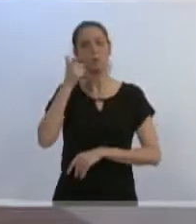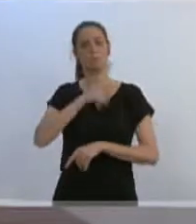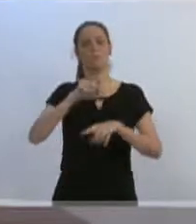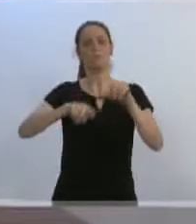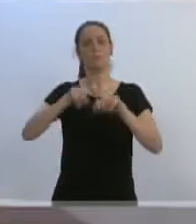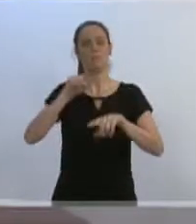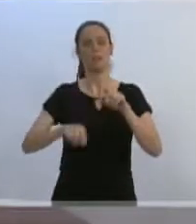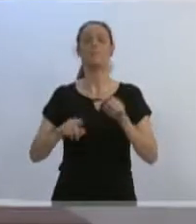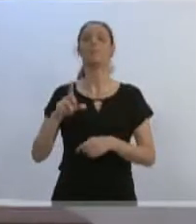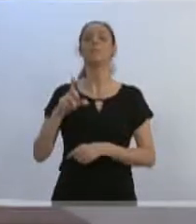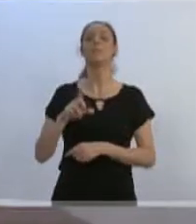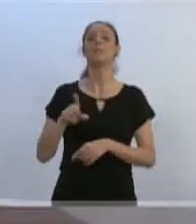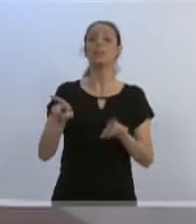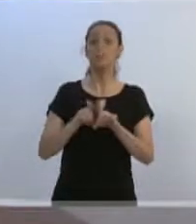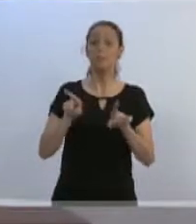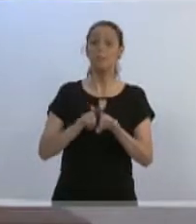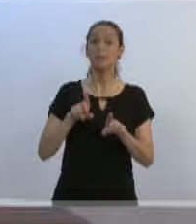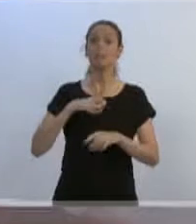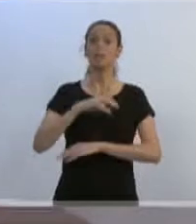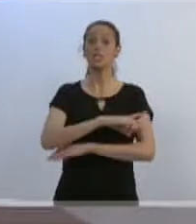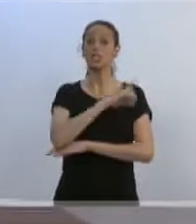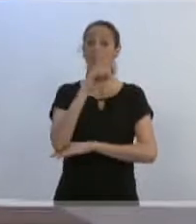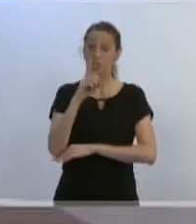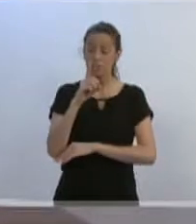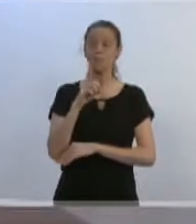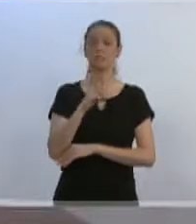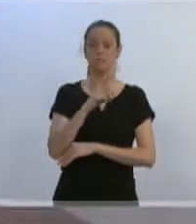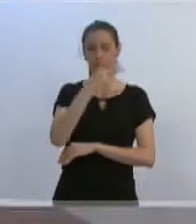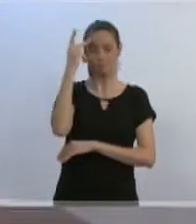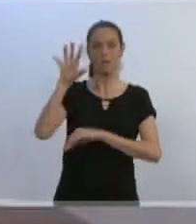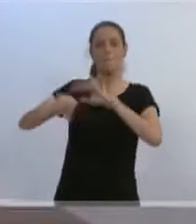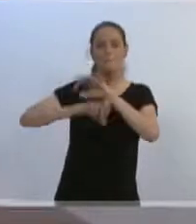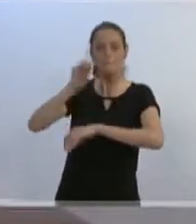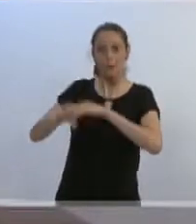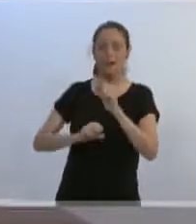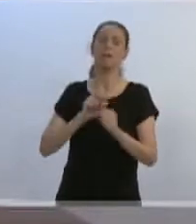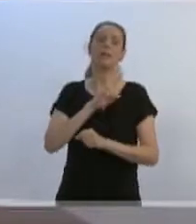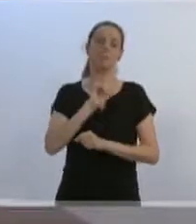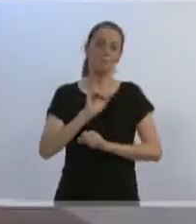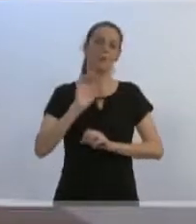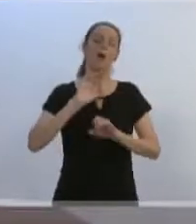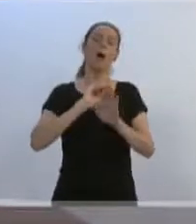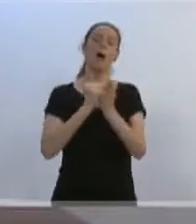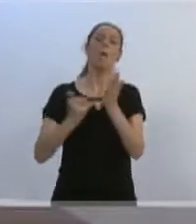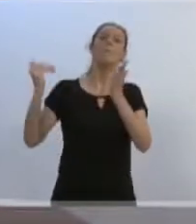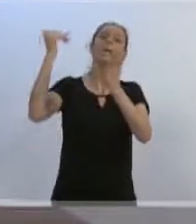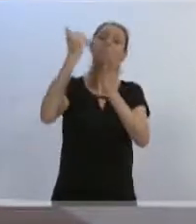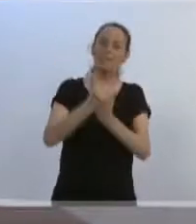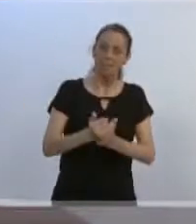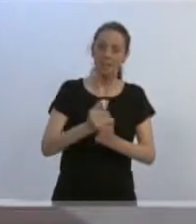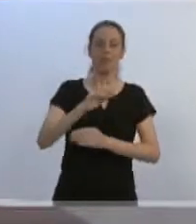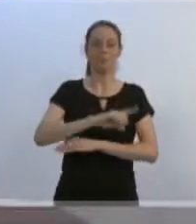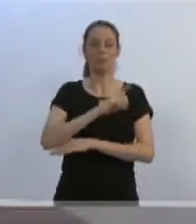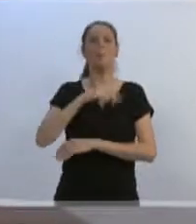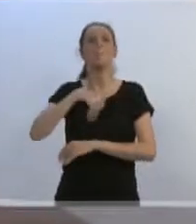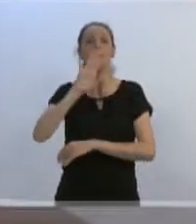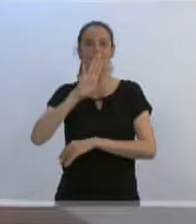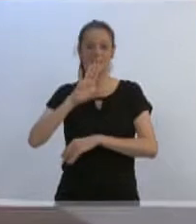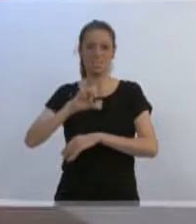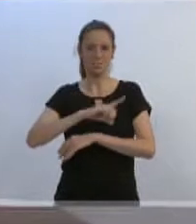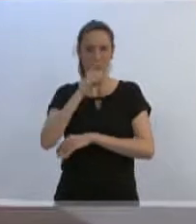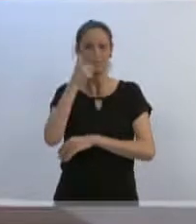pessoal tem dias não pegar esse material esse dia vai ser estendido para poder comportar toda a demanda que ficou reprimida nesse período